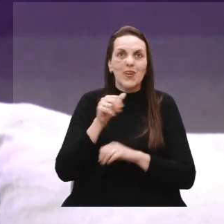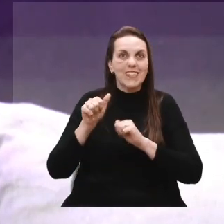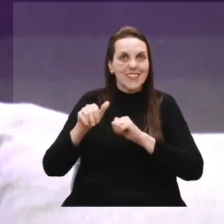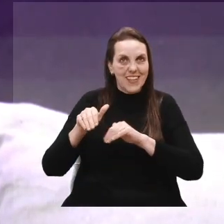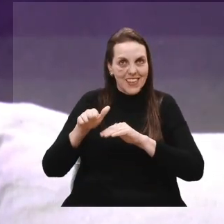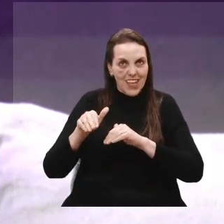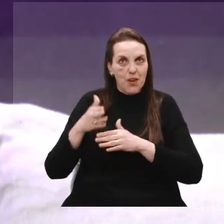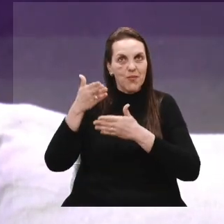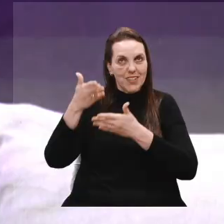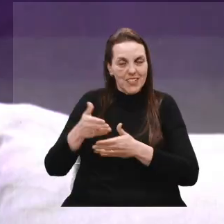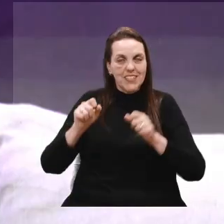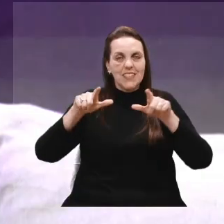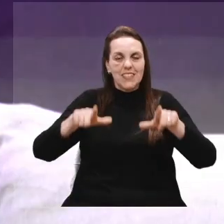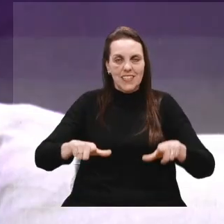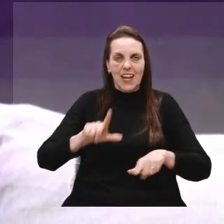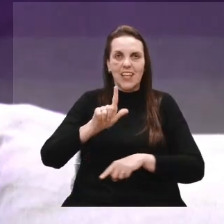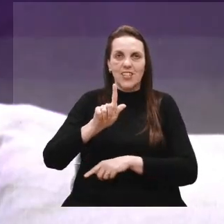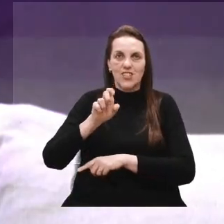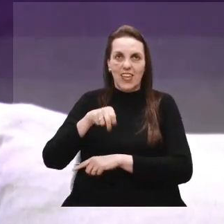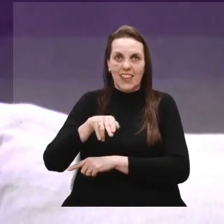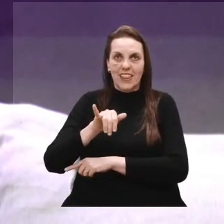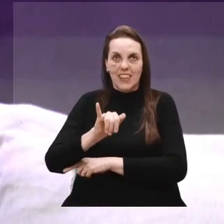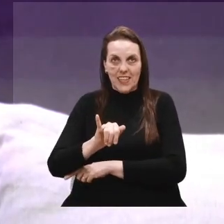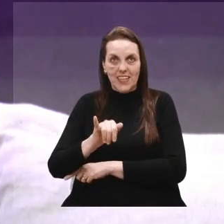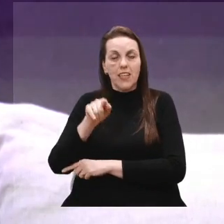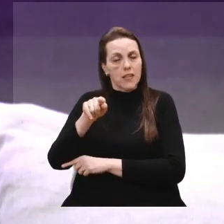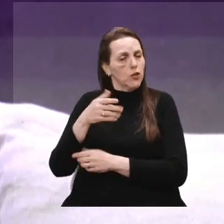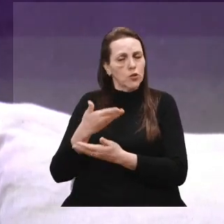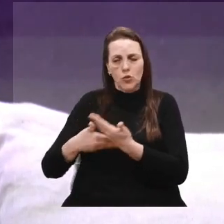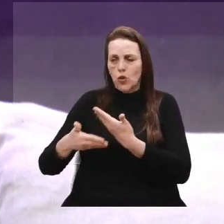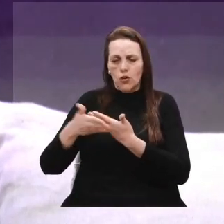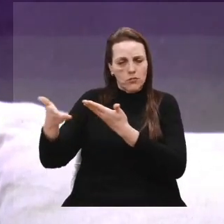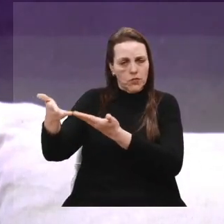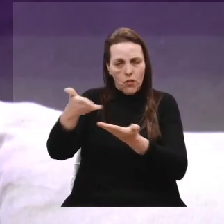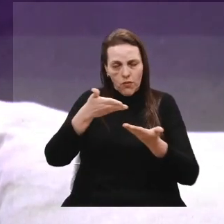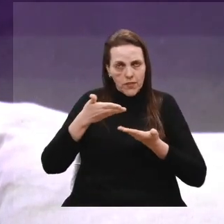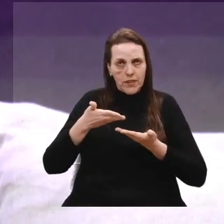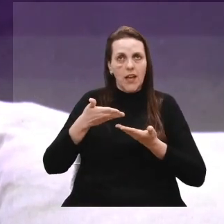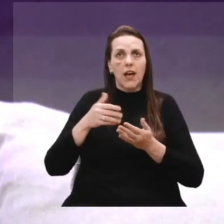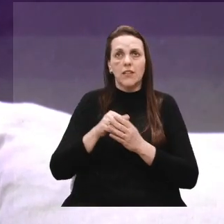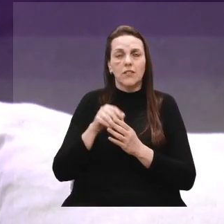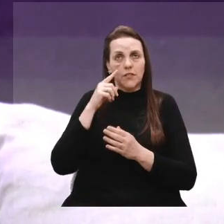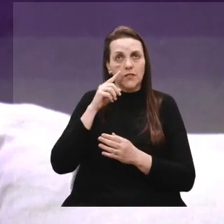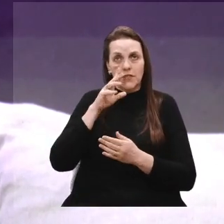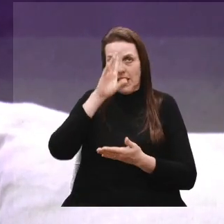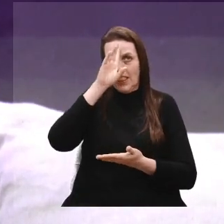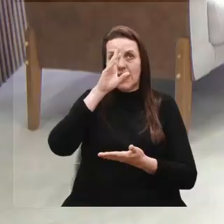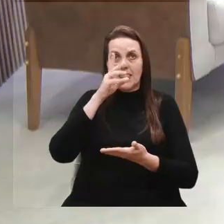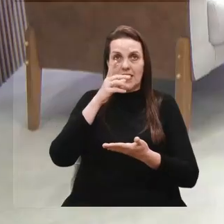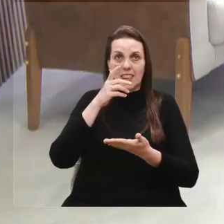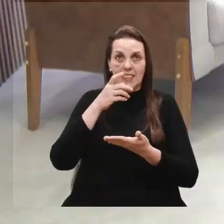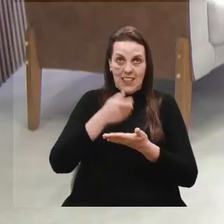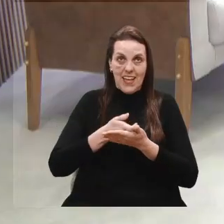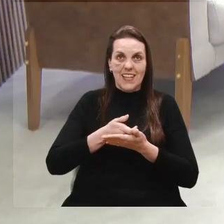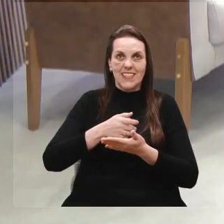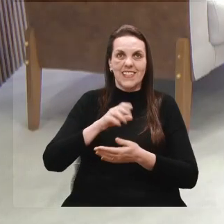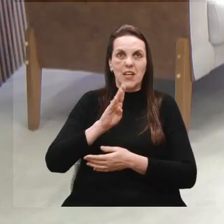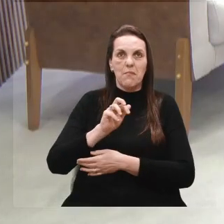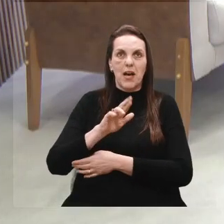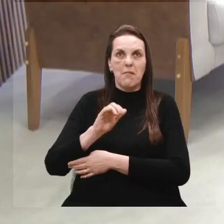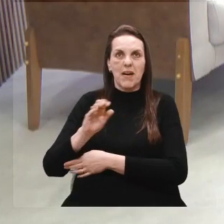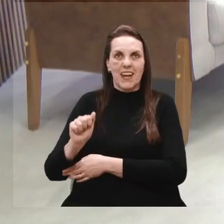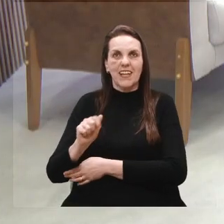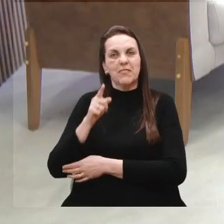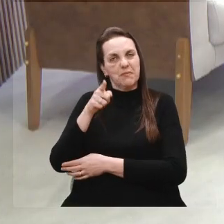às 19 horas, aqui na sala da GNPTF, né? E todo mundo convidado para vir escutar a tese da Bárbara, falando sobre